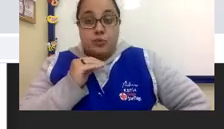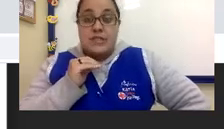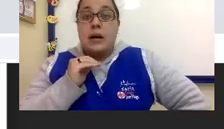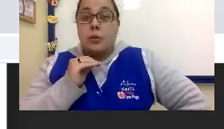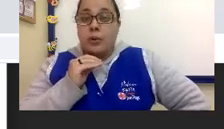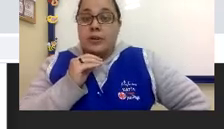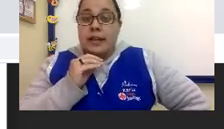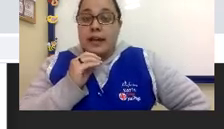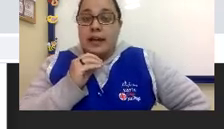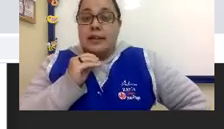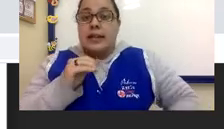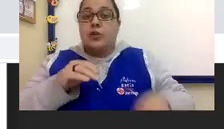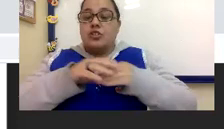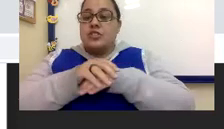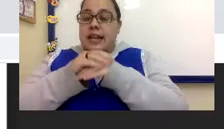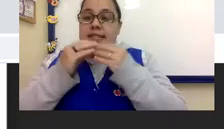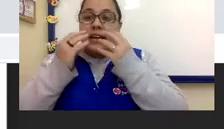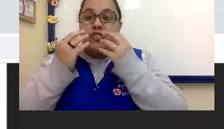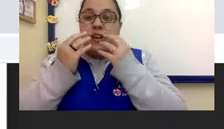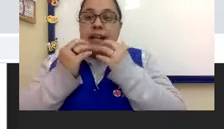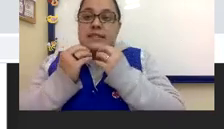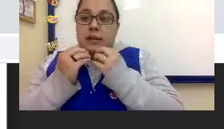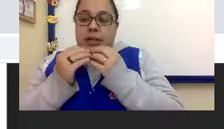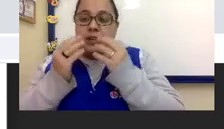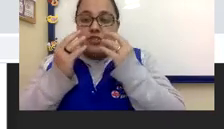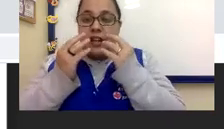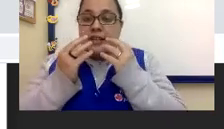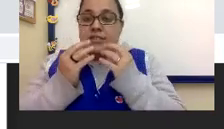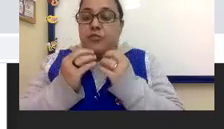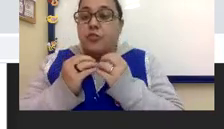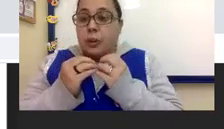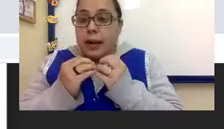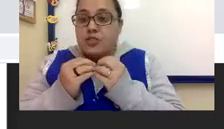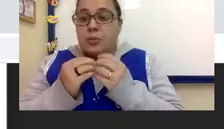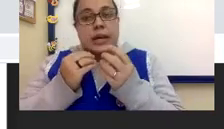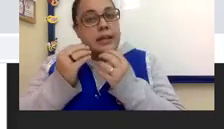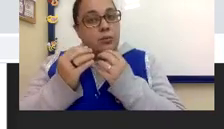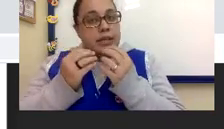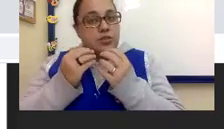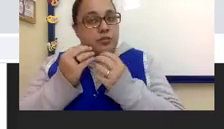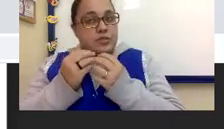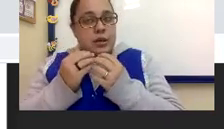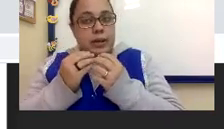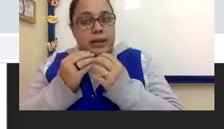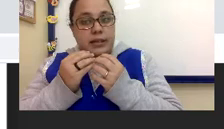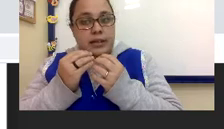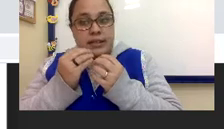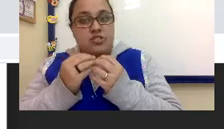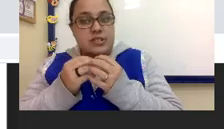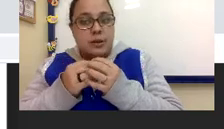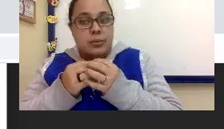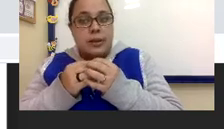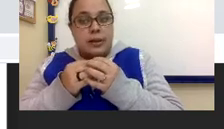de função? Né? Não, eles têm diferentes tamanhos, diferentes formatos, porque cada um tem a sua função ali